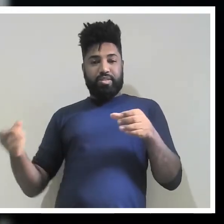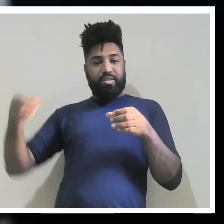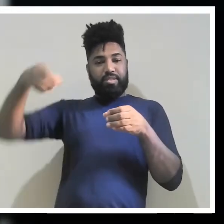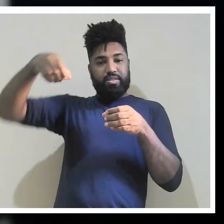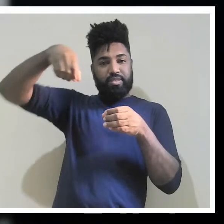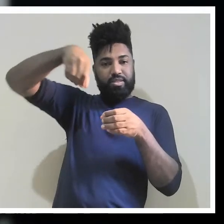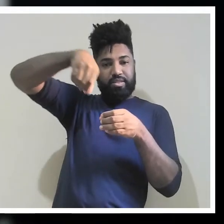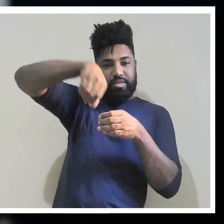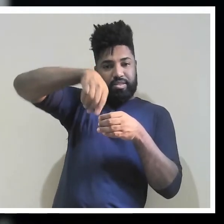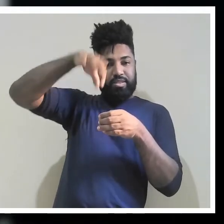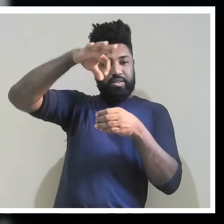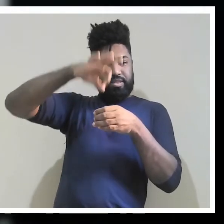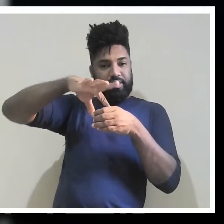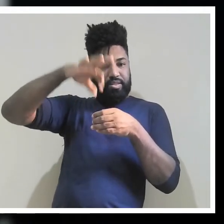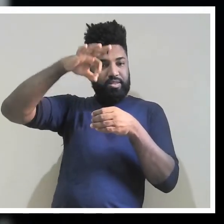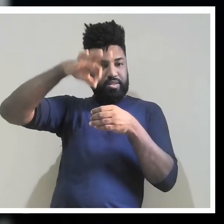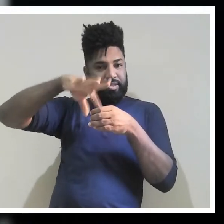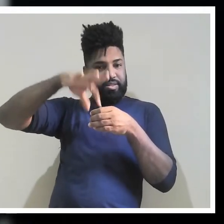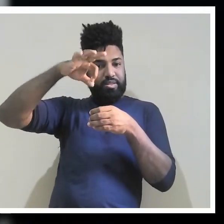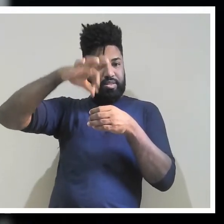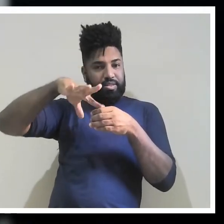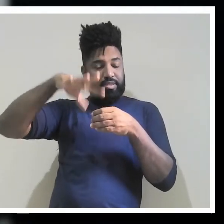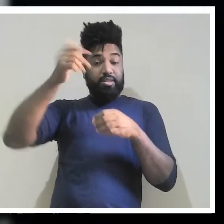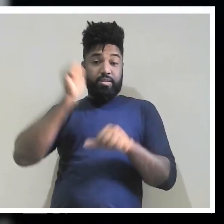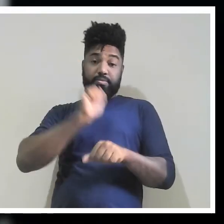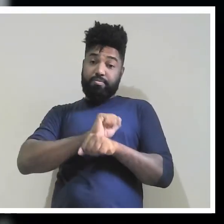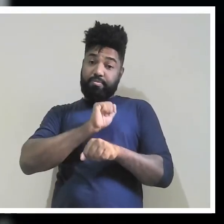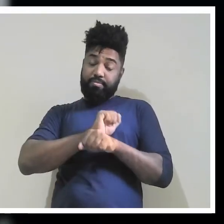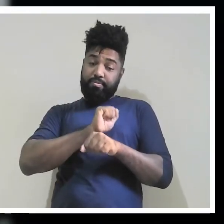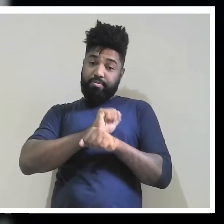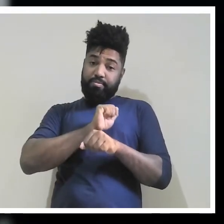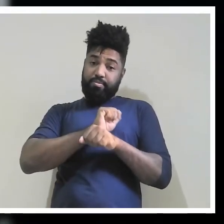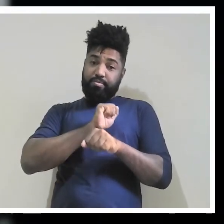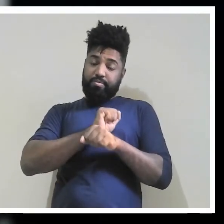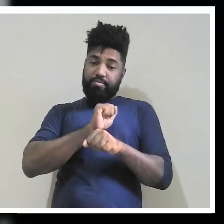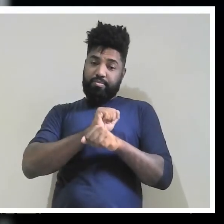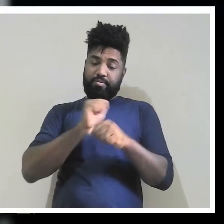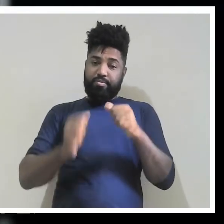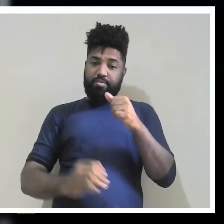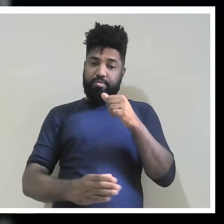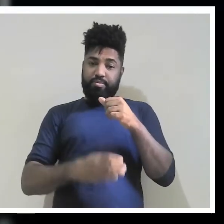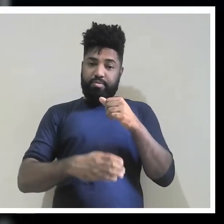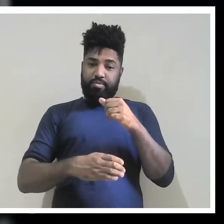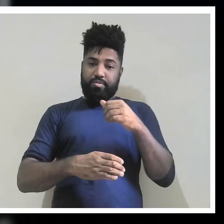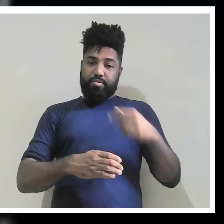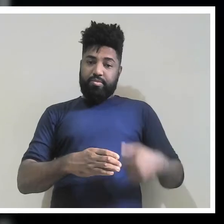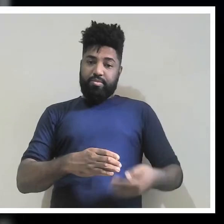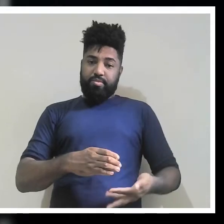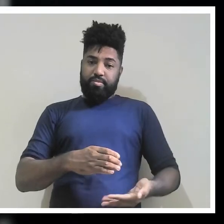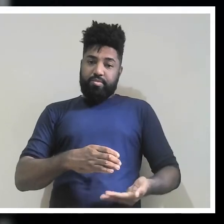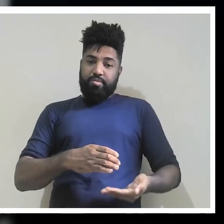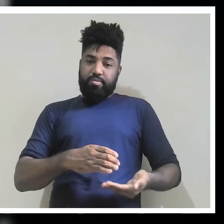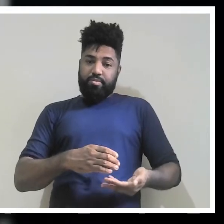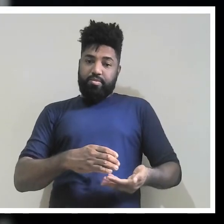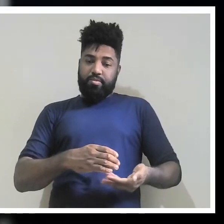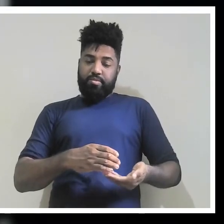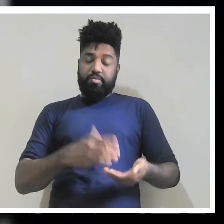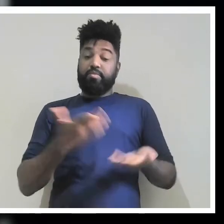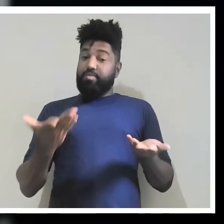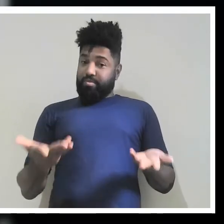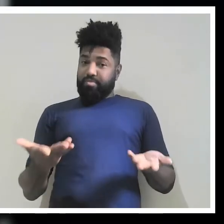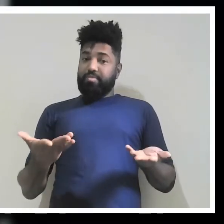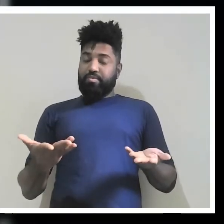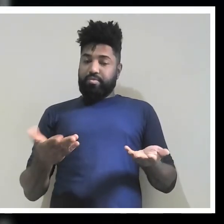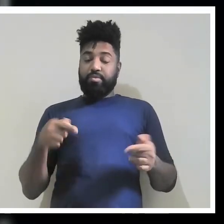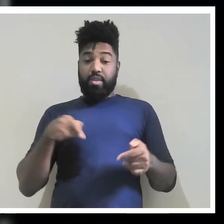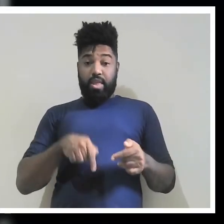dentro e aguardar a água-mãe que está gelada e caindo por gravidade ali dentro do becker. Até vou te dizer que nesse caso ajuda bastante